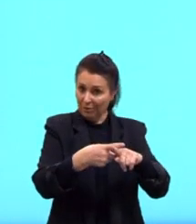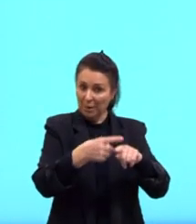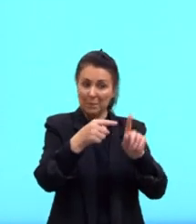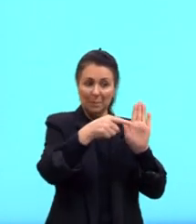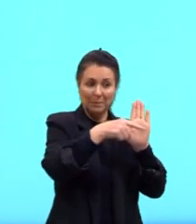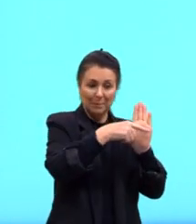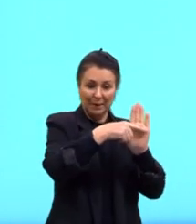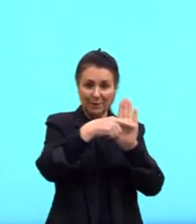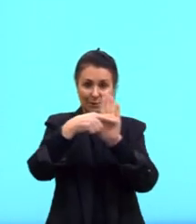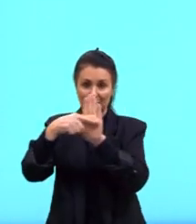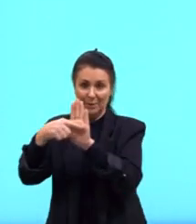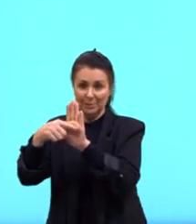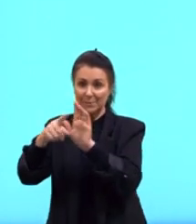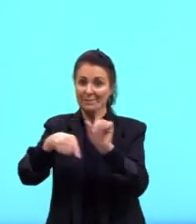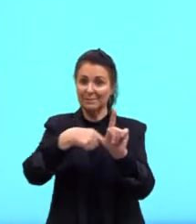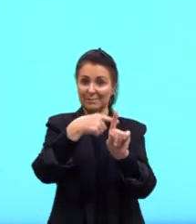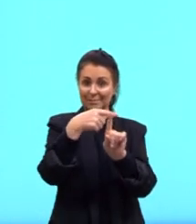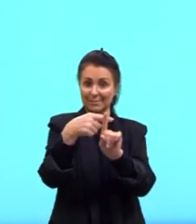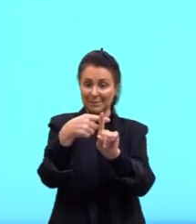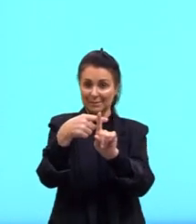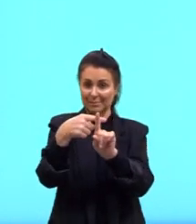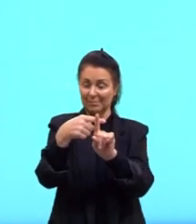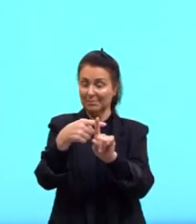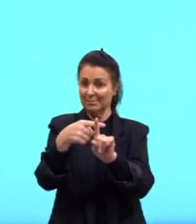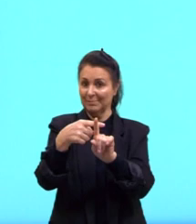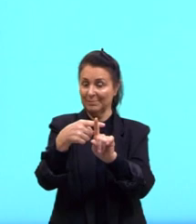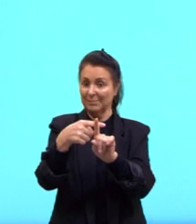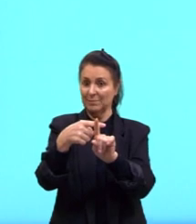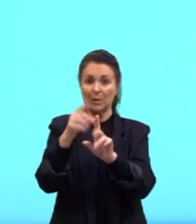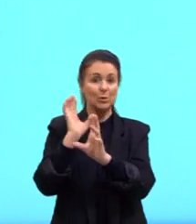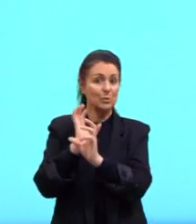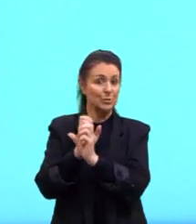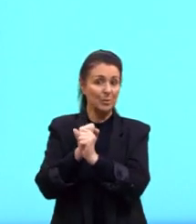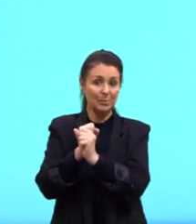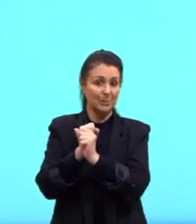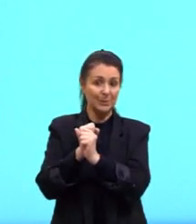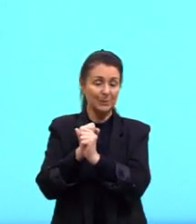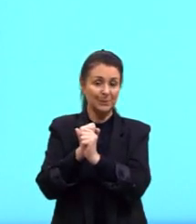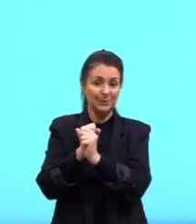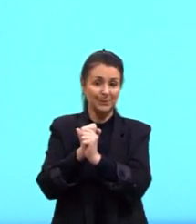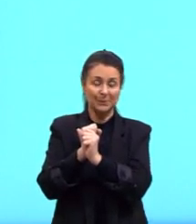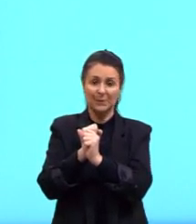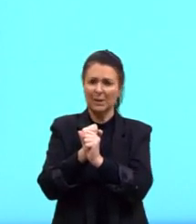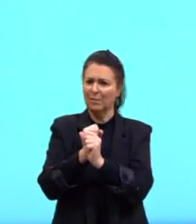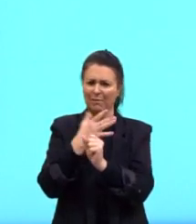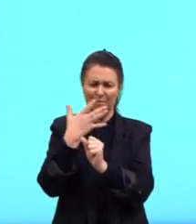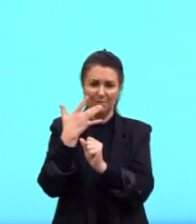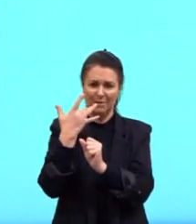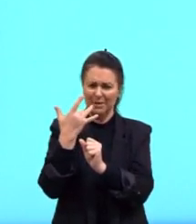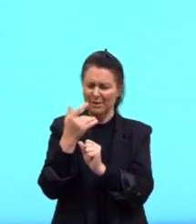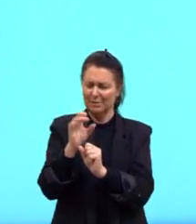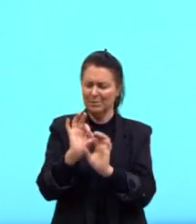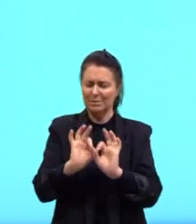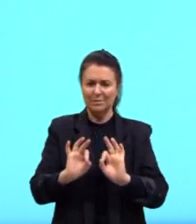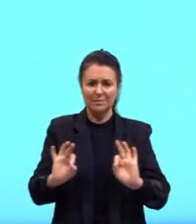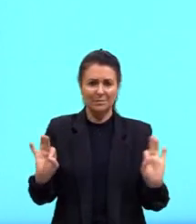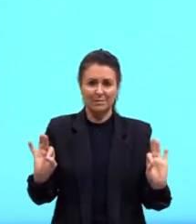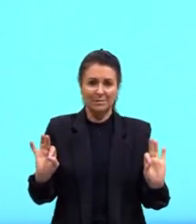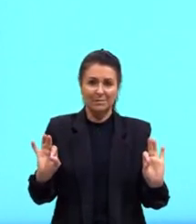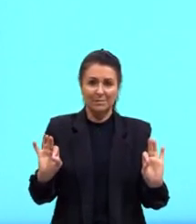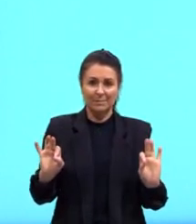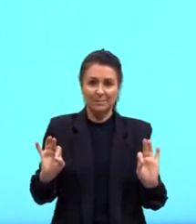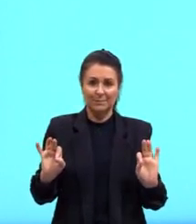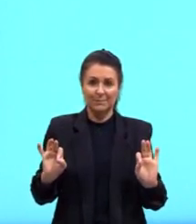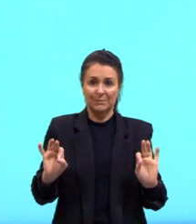com menos Oi mais né fácil então eu vou somar eu vou somar e vai fácil Essa sombra Né simples eu vou